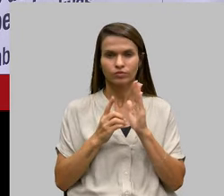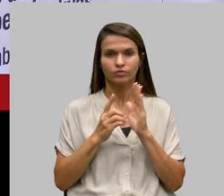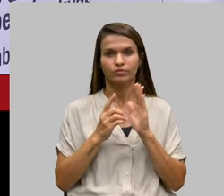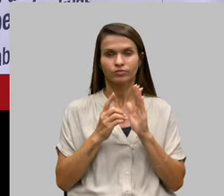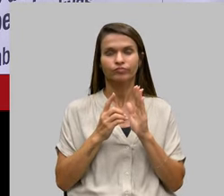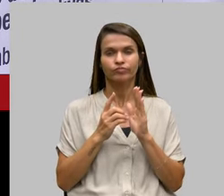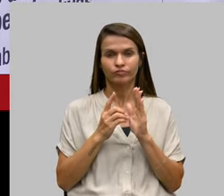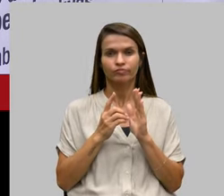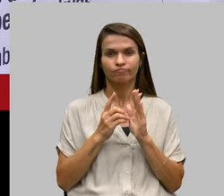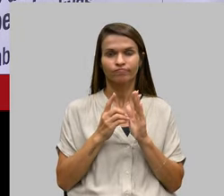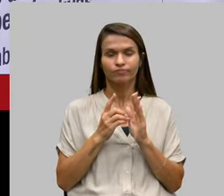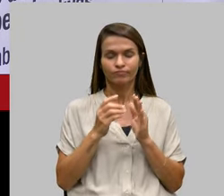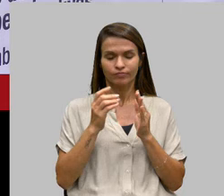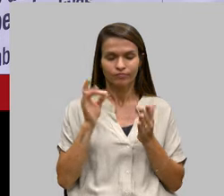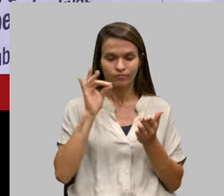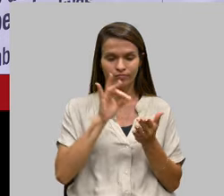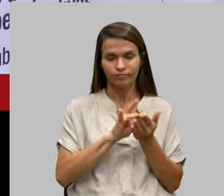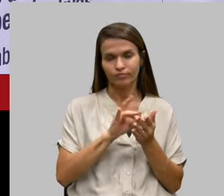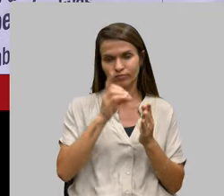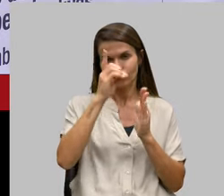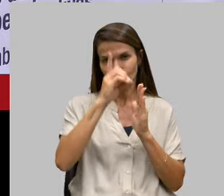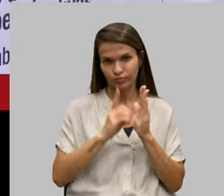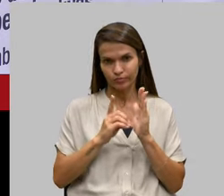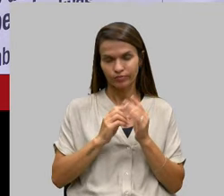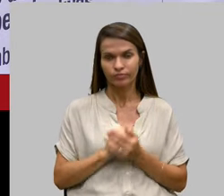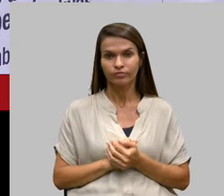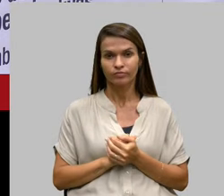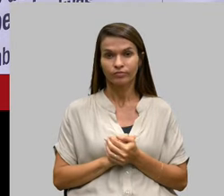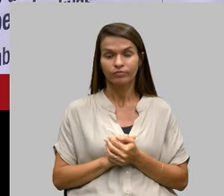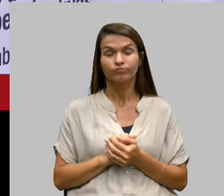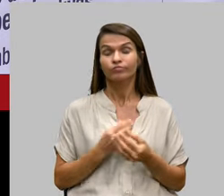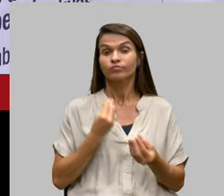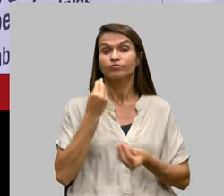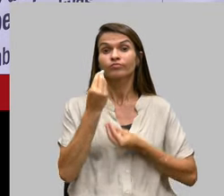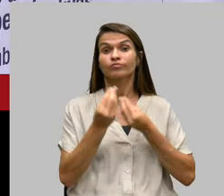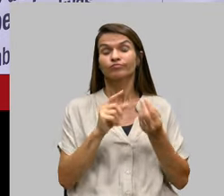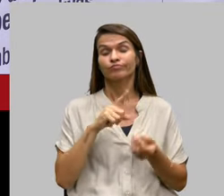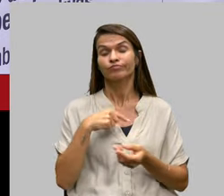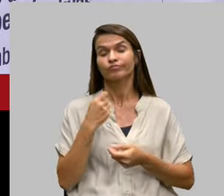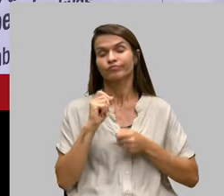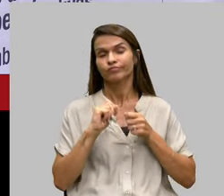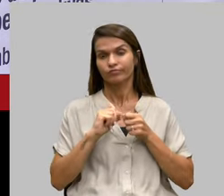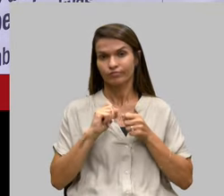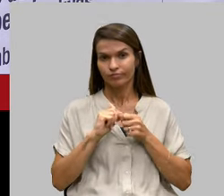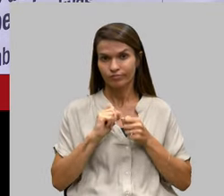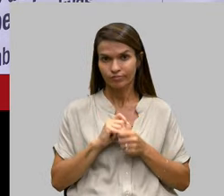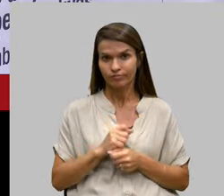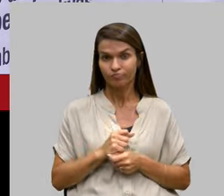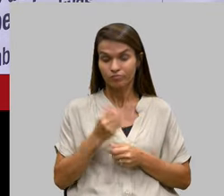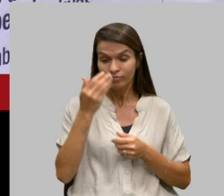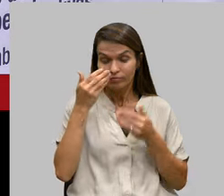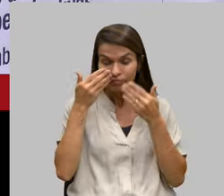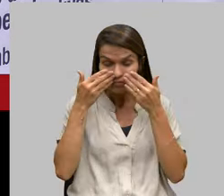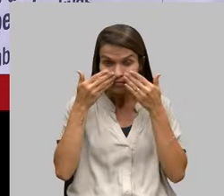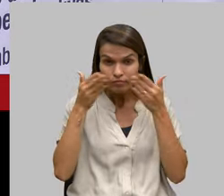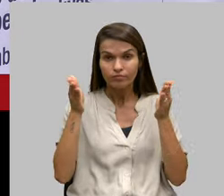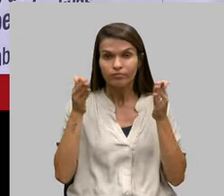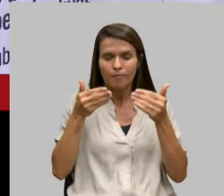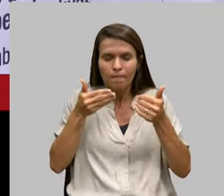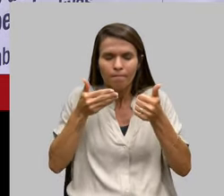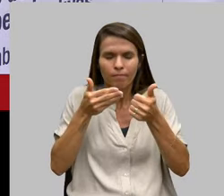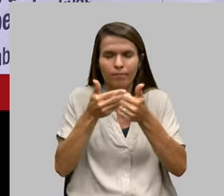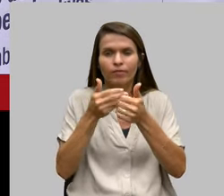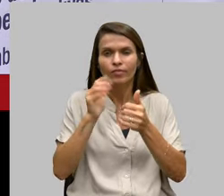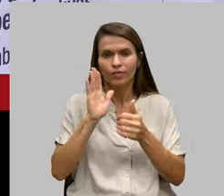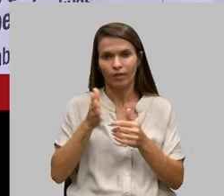máxima efetividade dos direitos e a questão é fazer isso e El está à nossa Vista ela está tão próximo e aqui foi